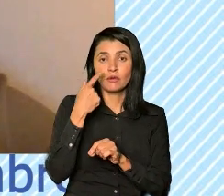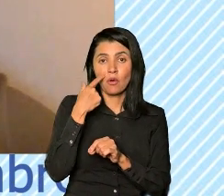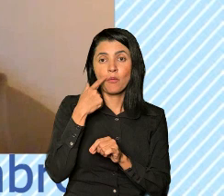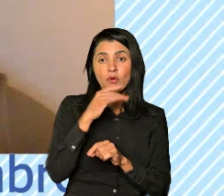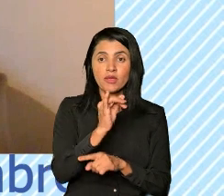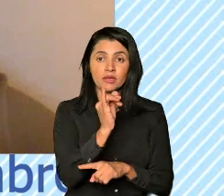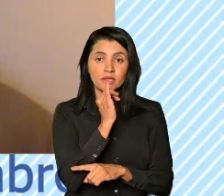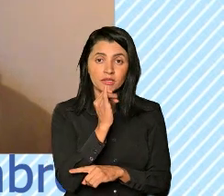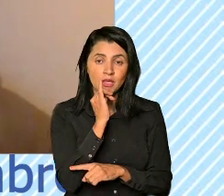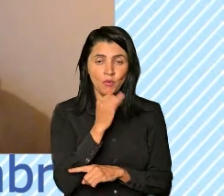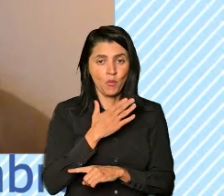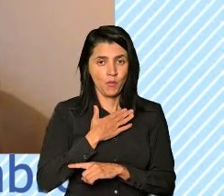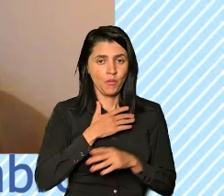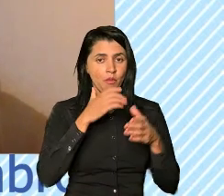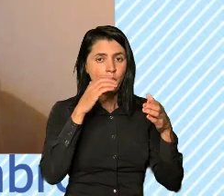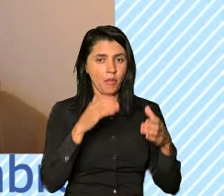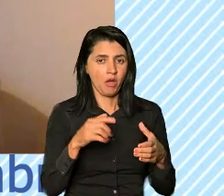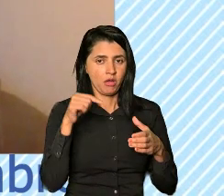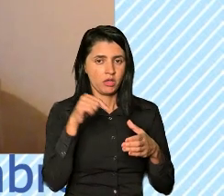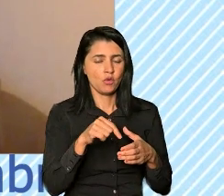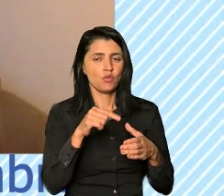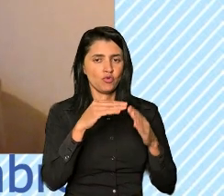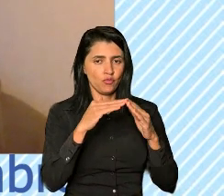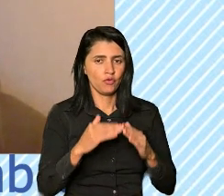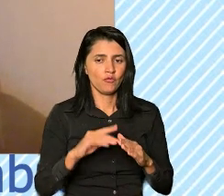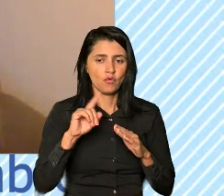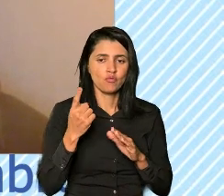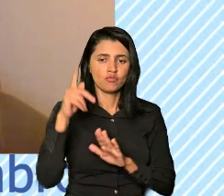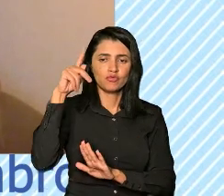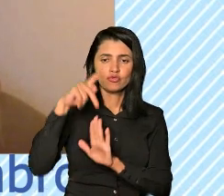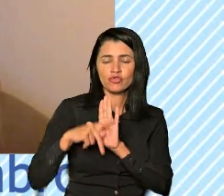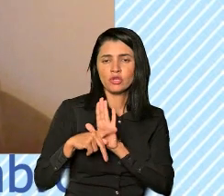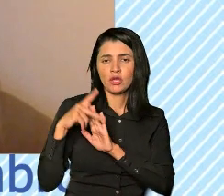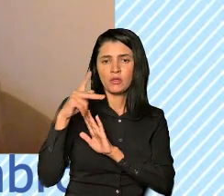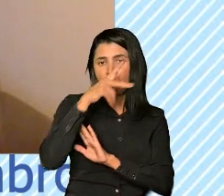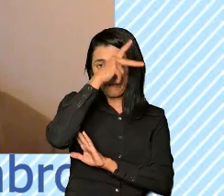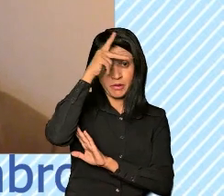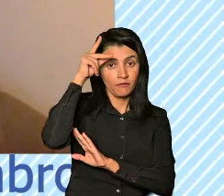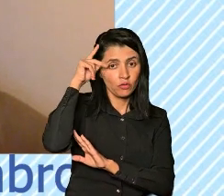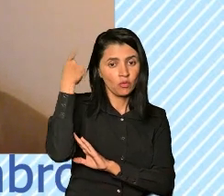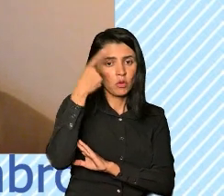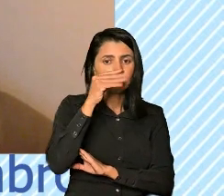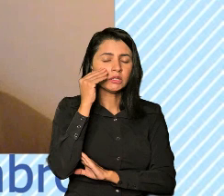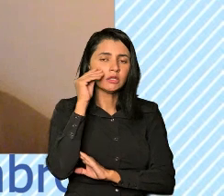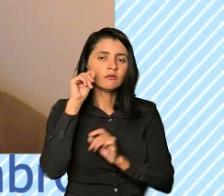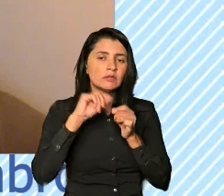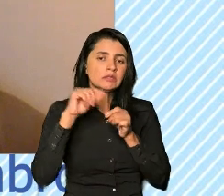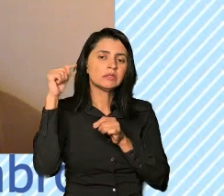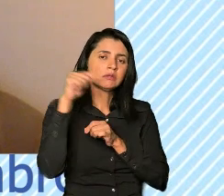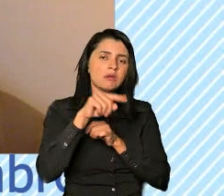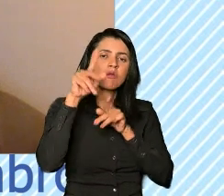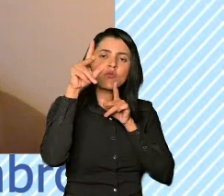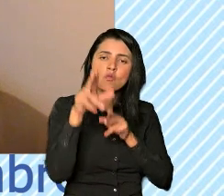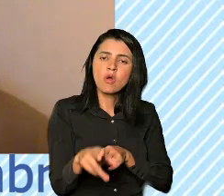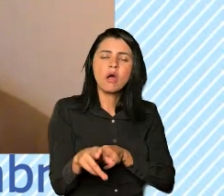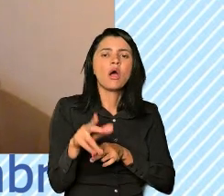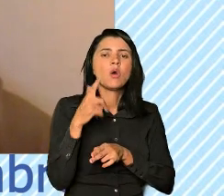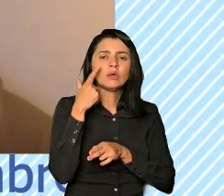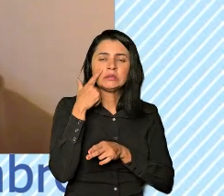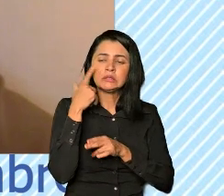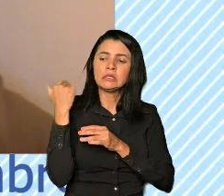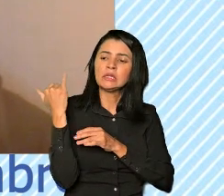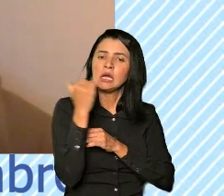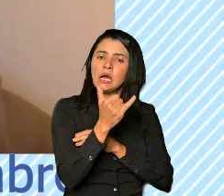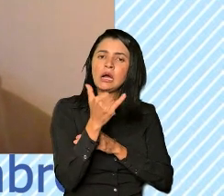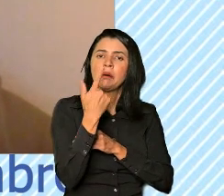exemplo ainda o meu bairro, um dos projetos que eu vejo que a prefeitura está tentando aqui é exatamente isso, tentar levar